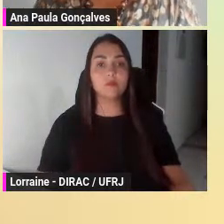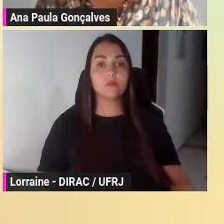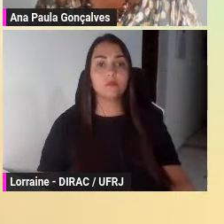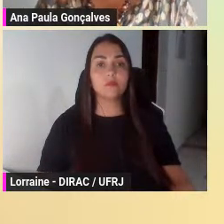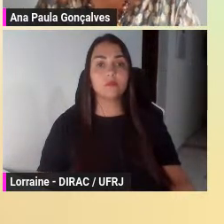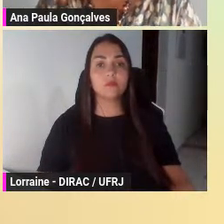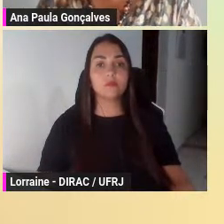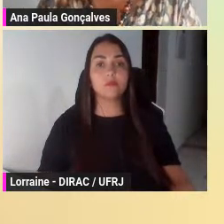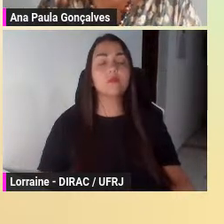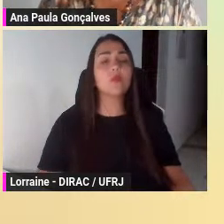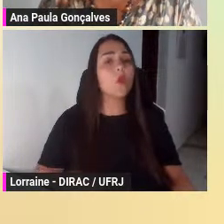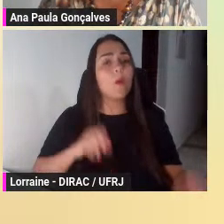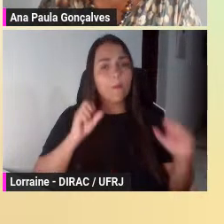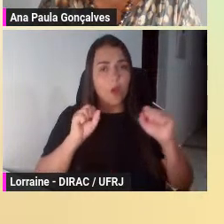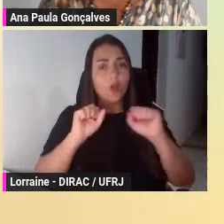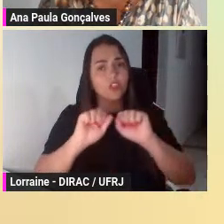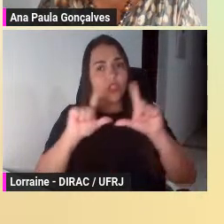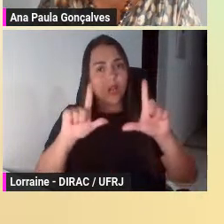Pode avançar o slide.